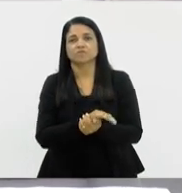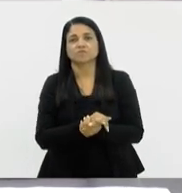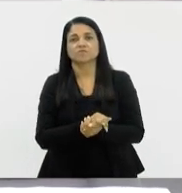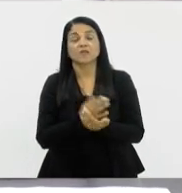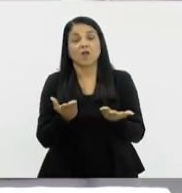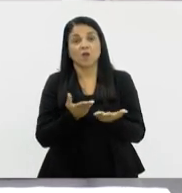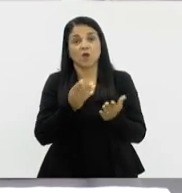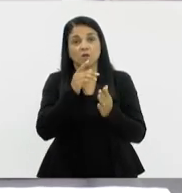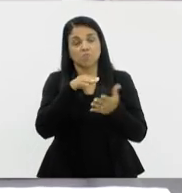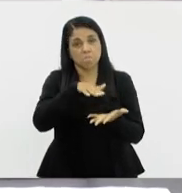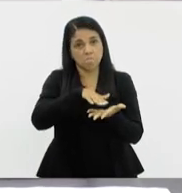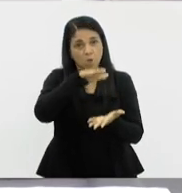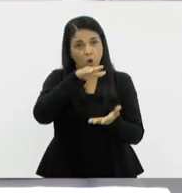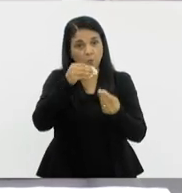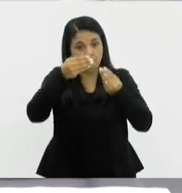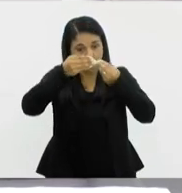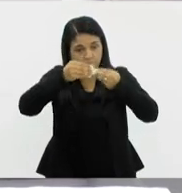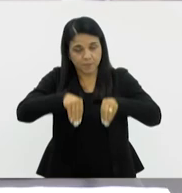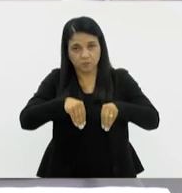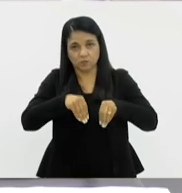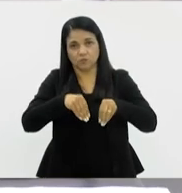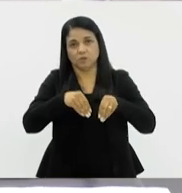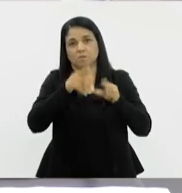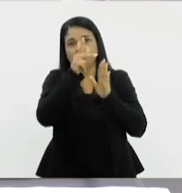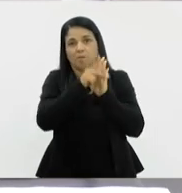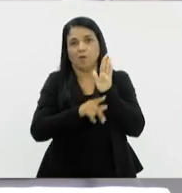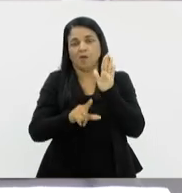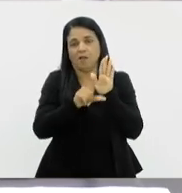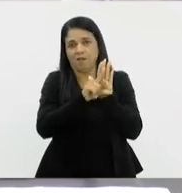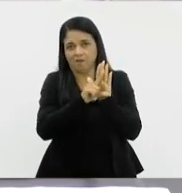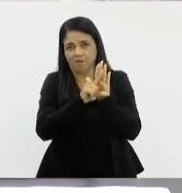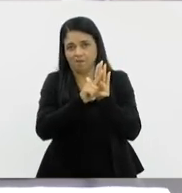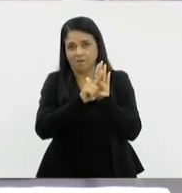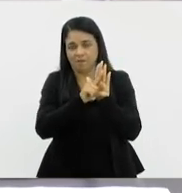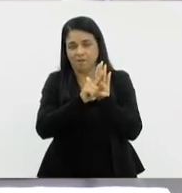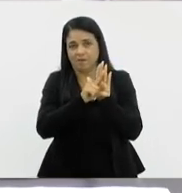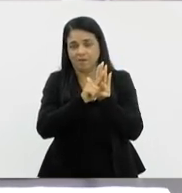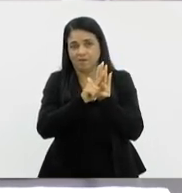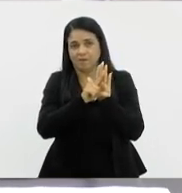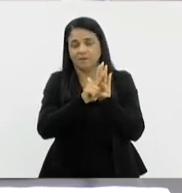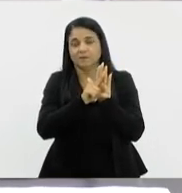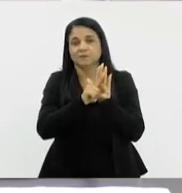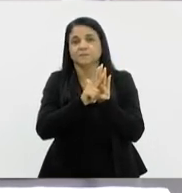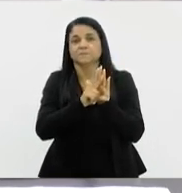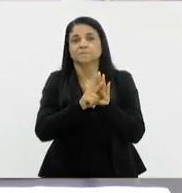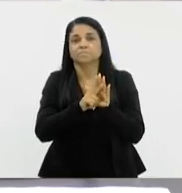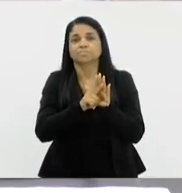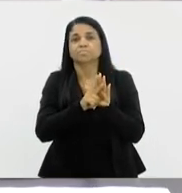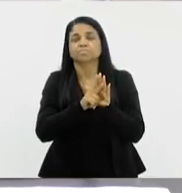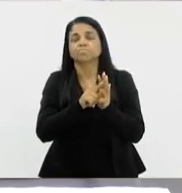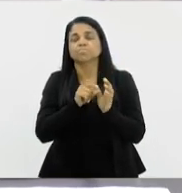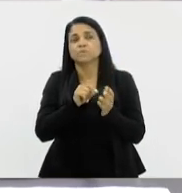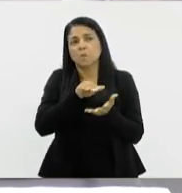Passemos, então, ao bloco de prejudicabilidade. O bloco de prejudicabilidade,